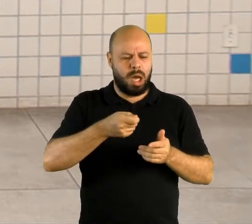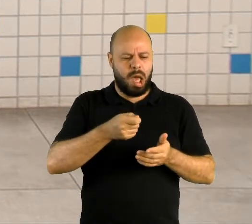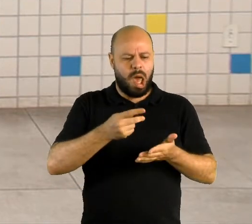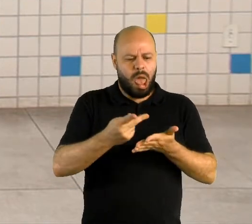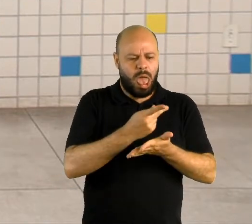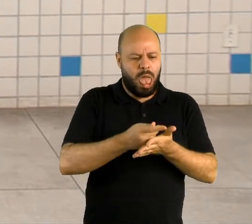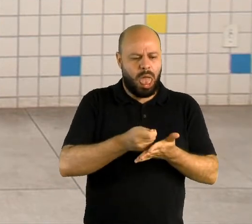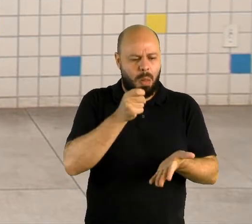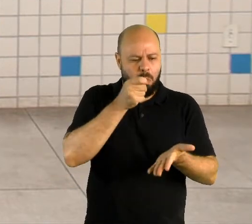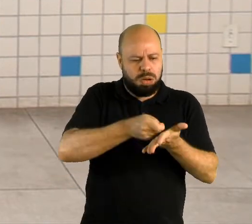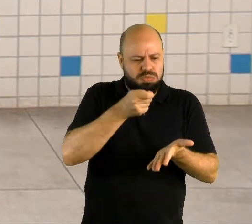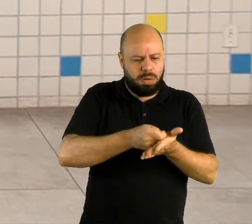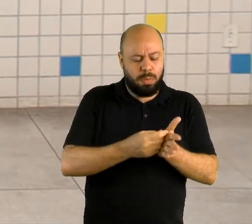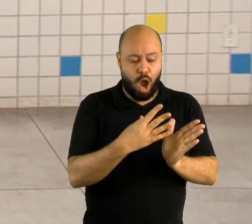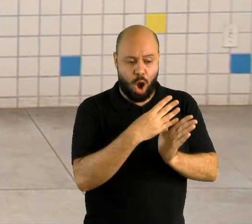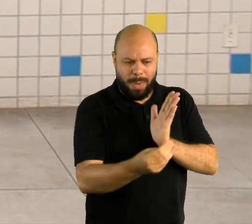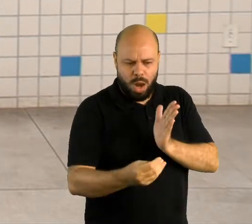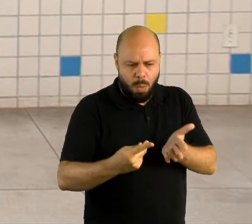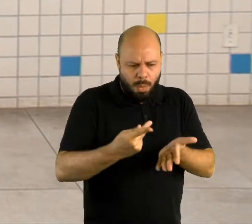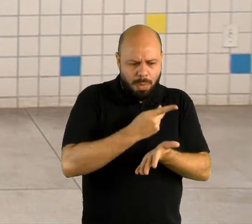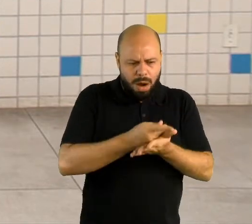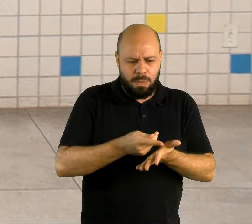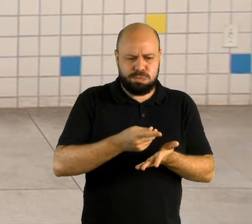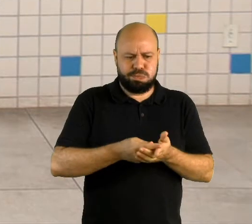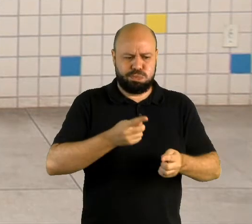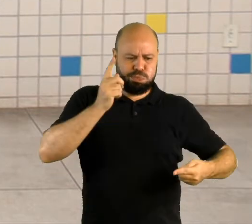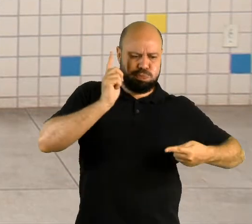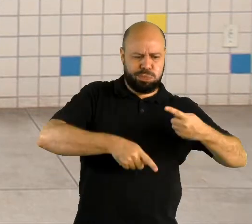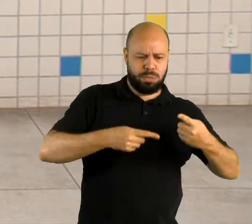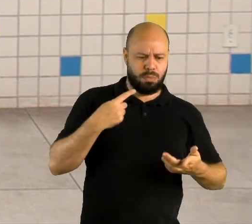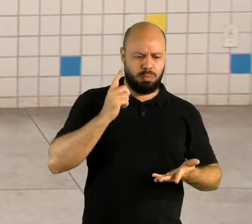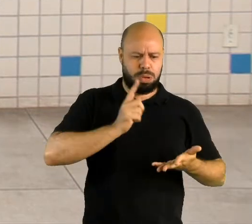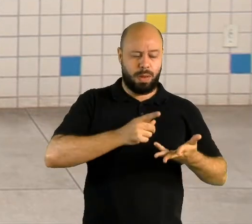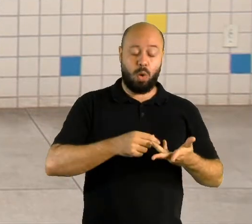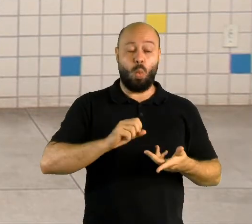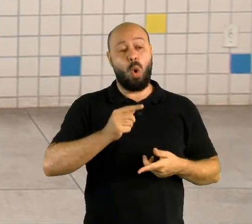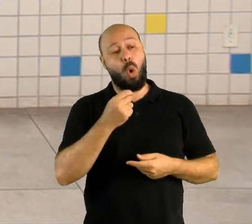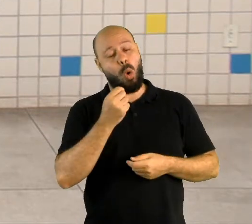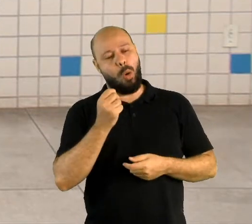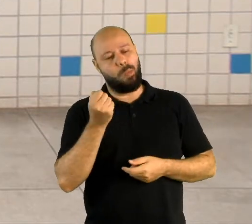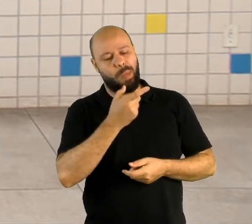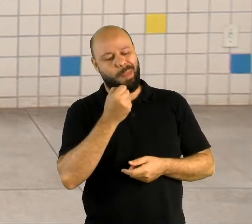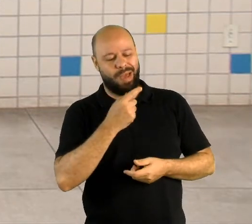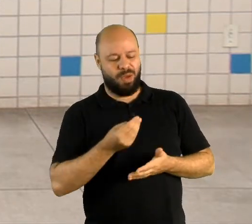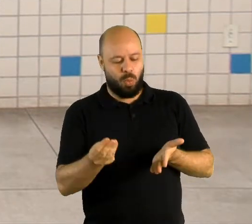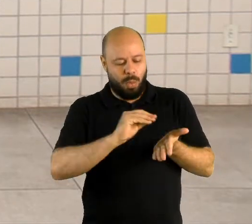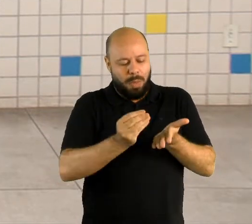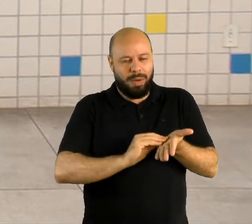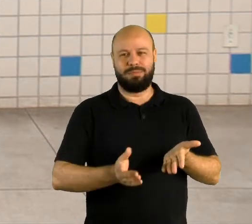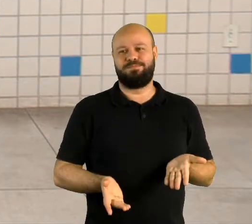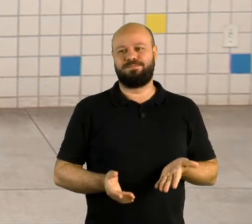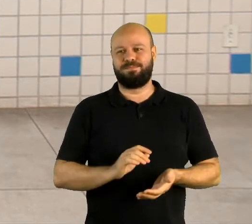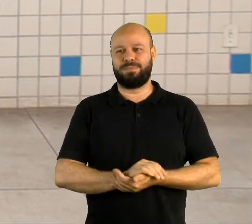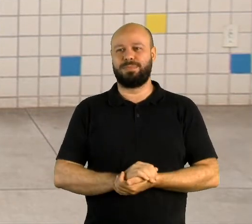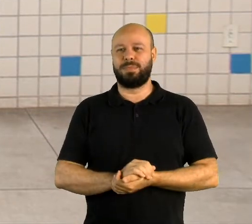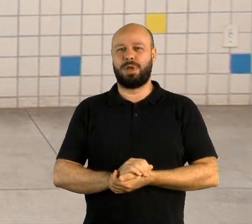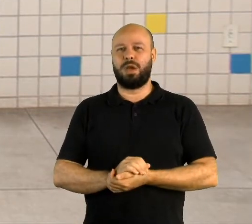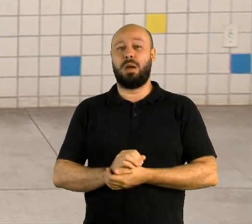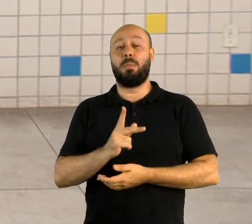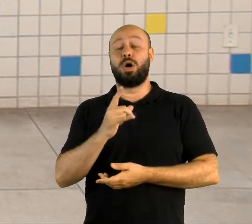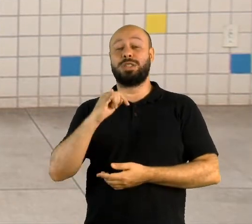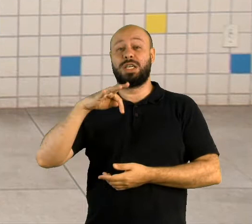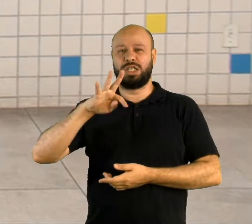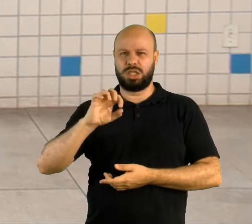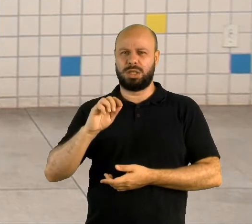cometem deslizes nesses domínios ou fazem brincadeiras. Pocente defende que o primeiro